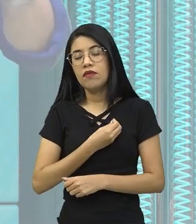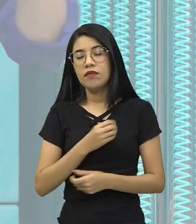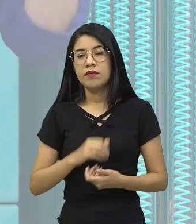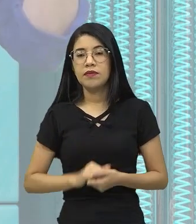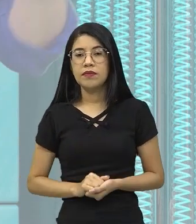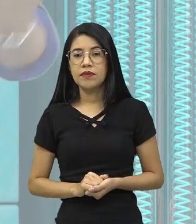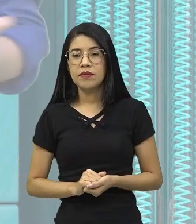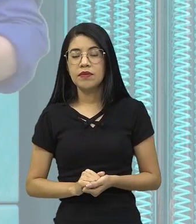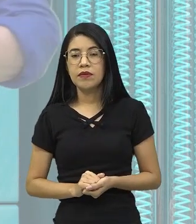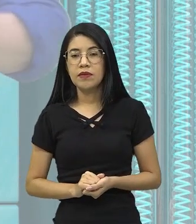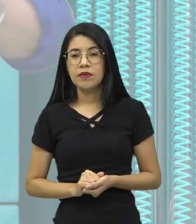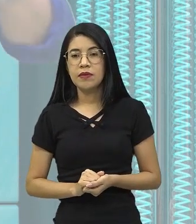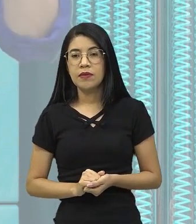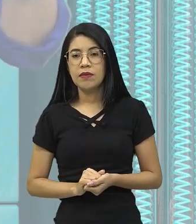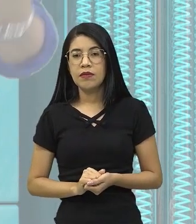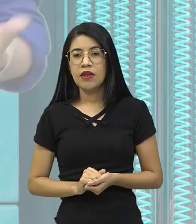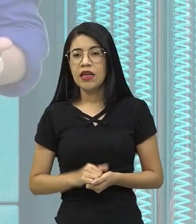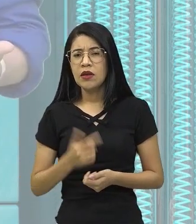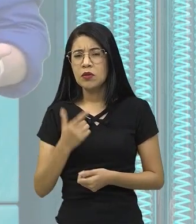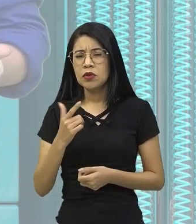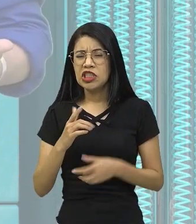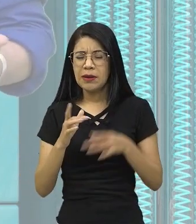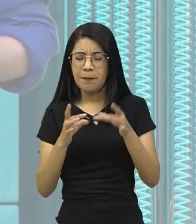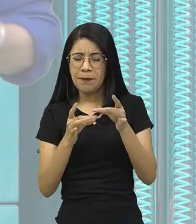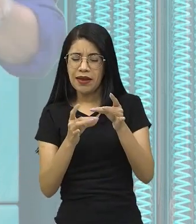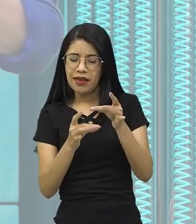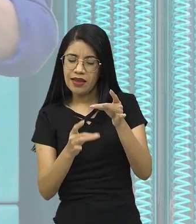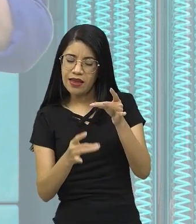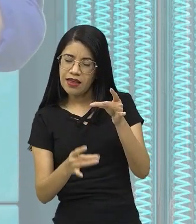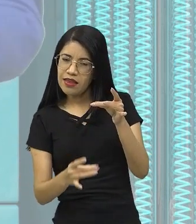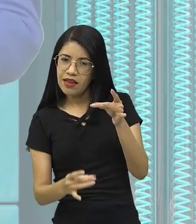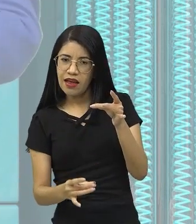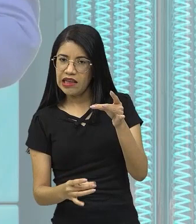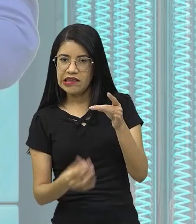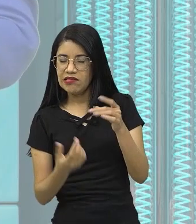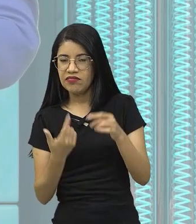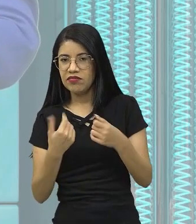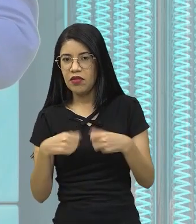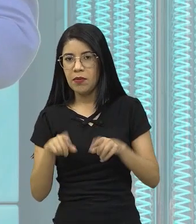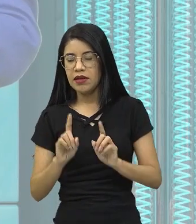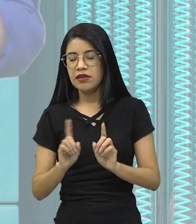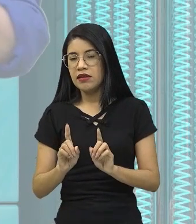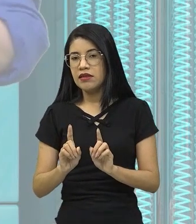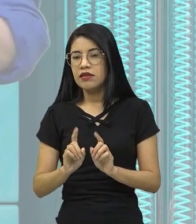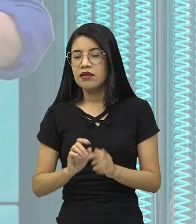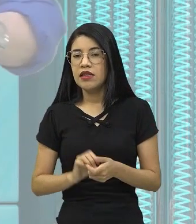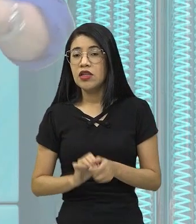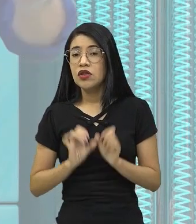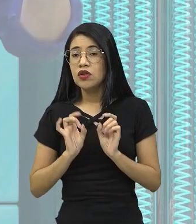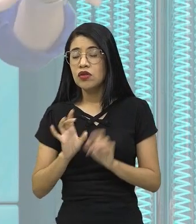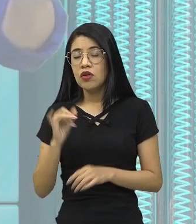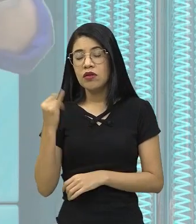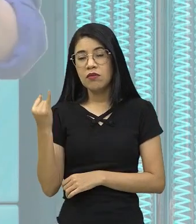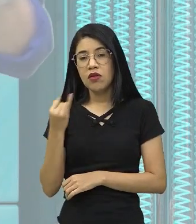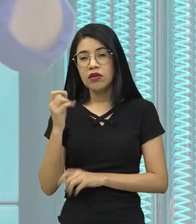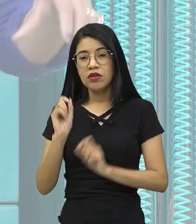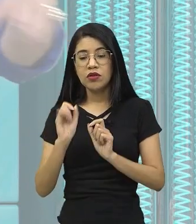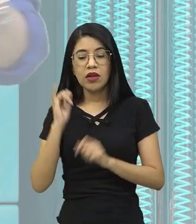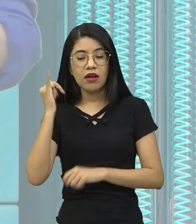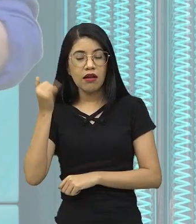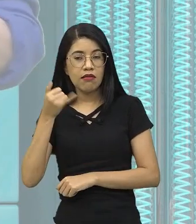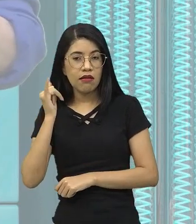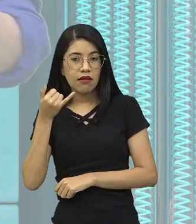Então, sem se estender muito, sem detalhes de necessário, porque o que é necessário, não é? É a narração,